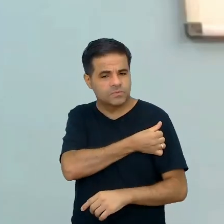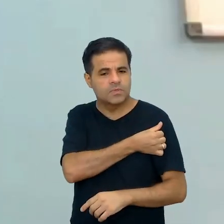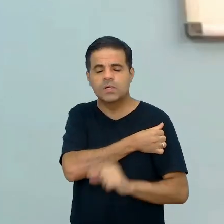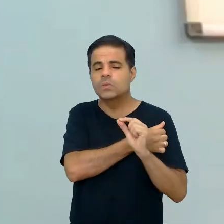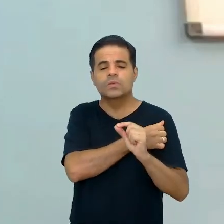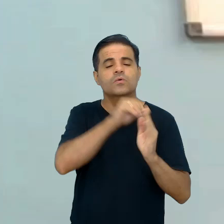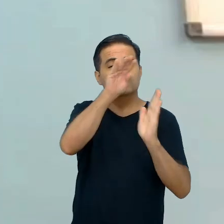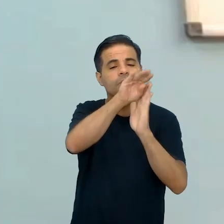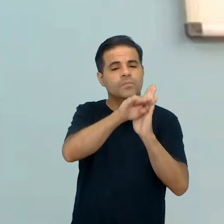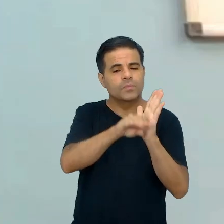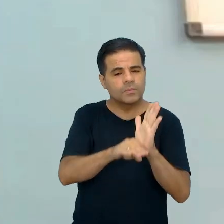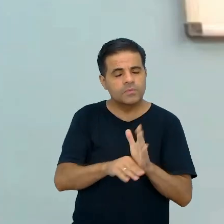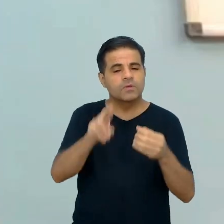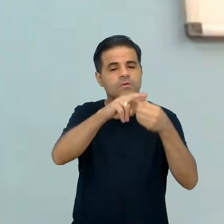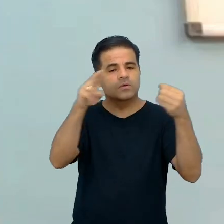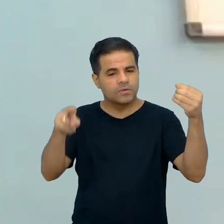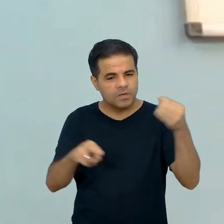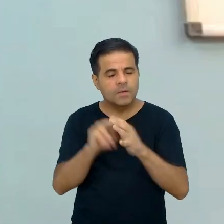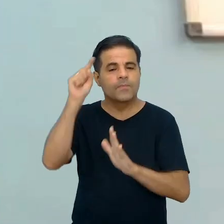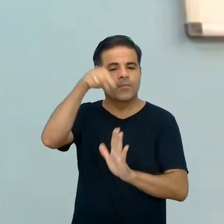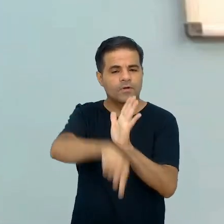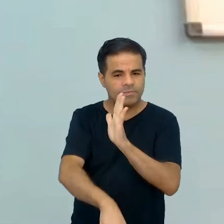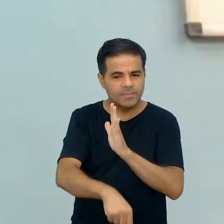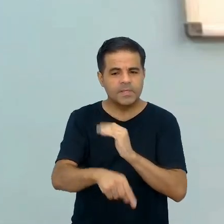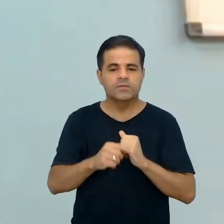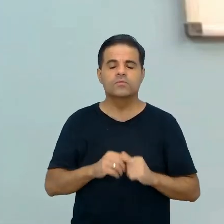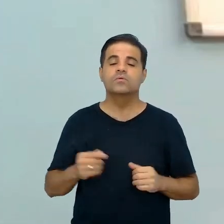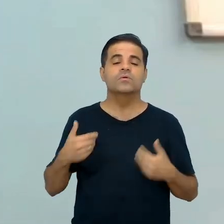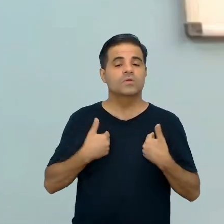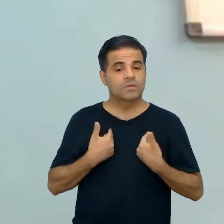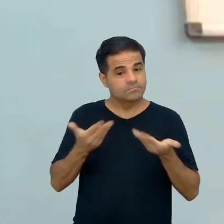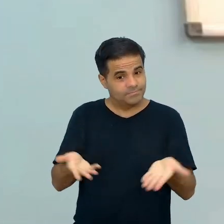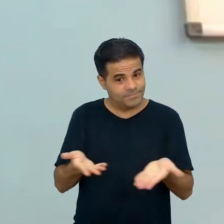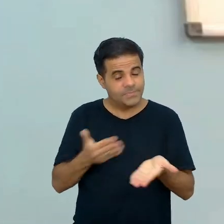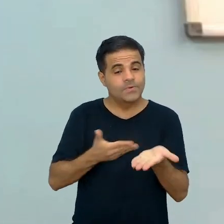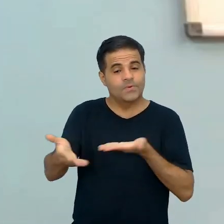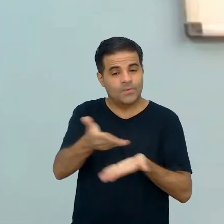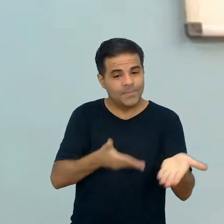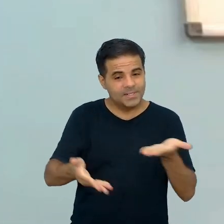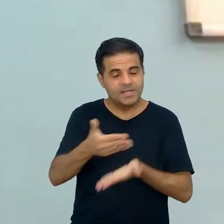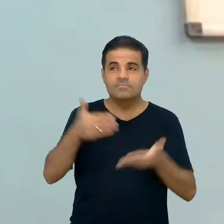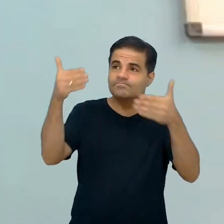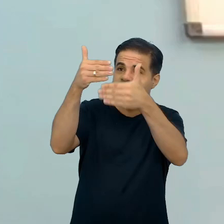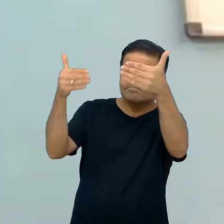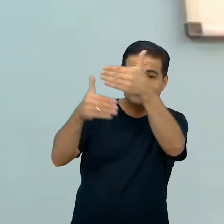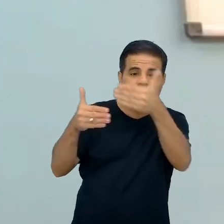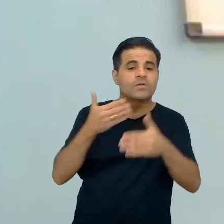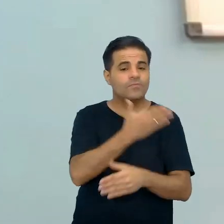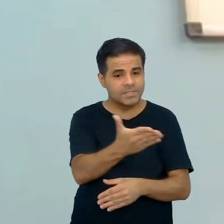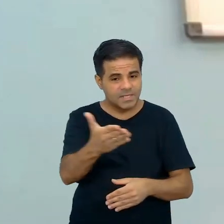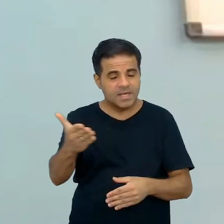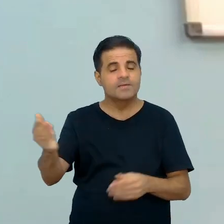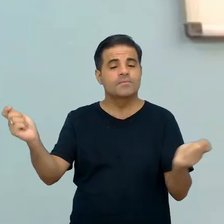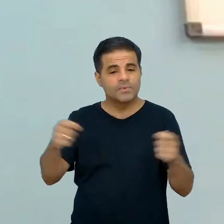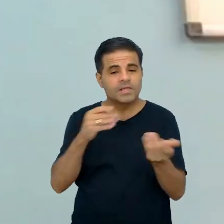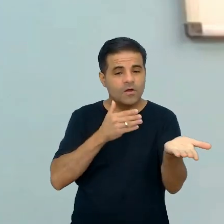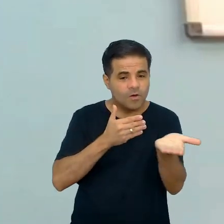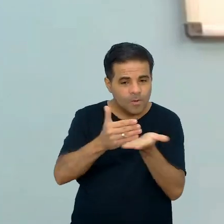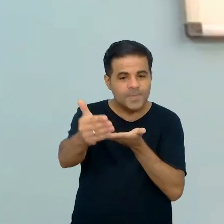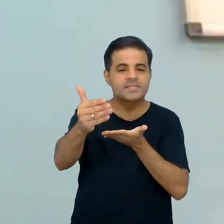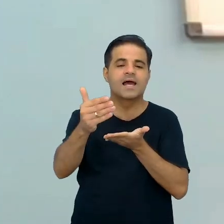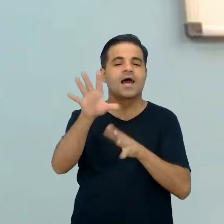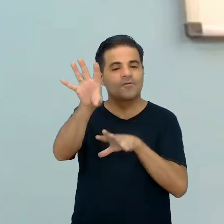do Programa de Recuperação e Aprofundamento. Eu irei agora compartilhar minha tela com vocês, para a gente iniciar aí a